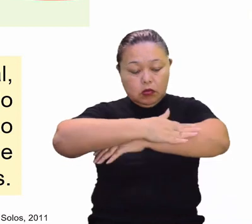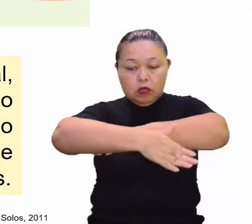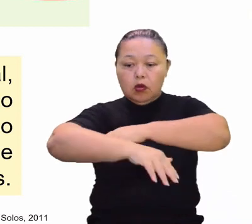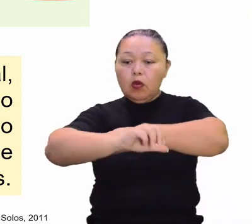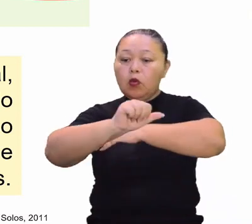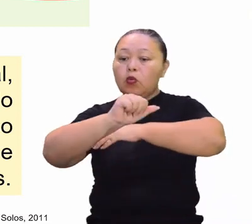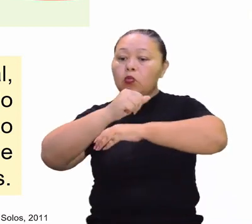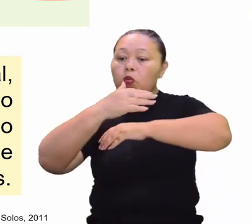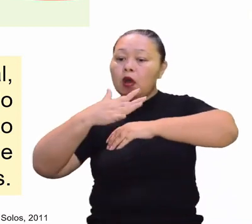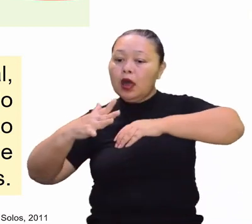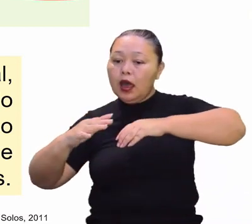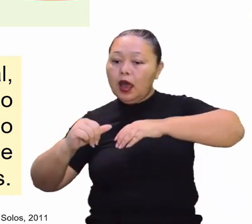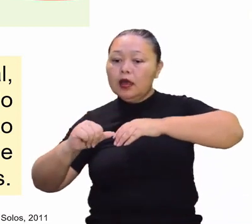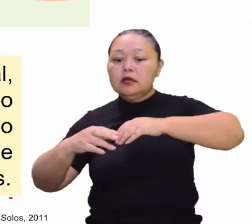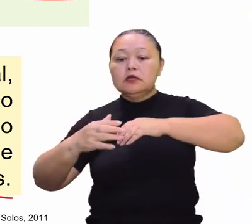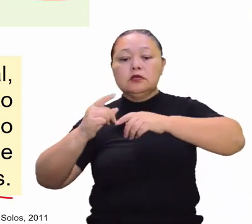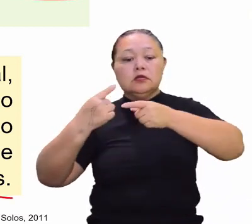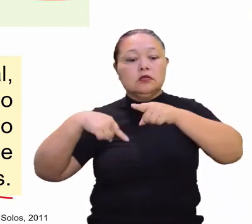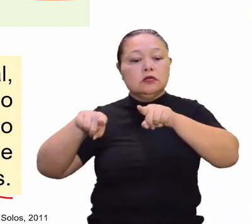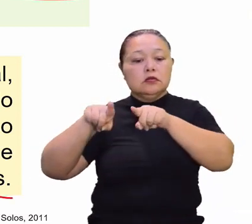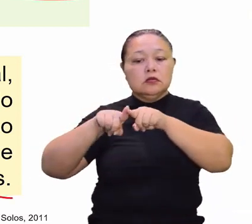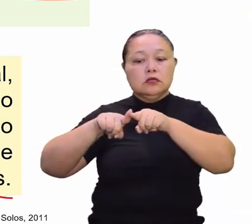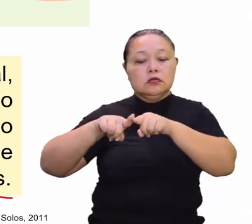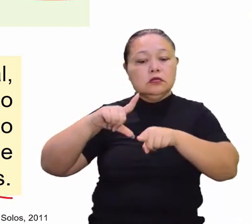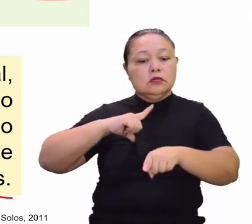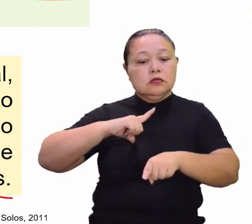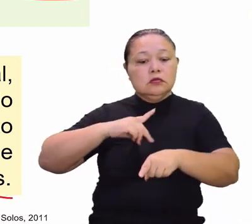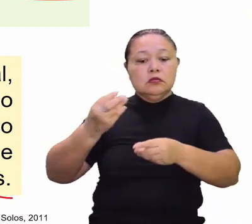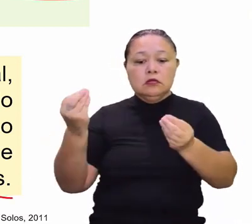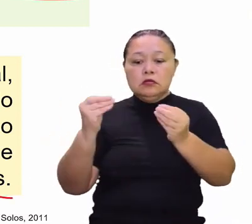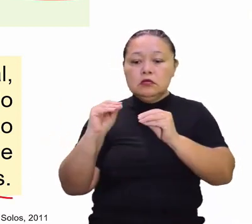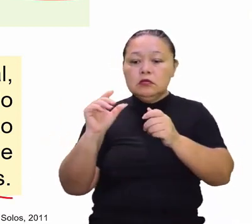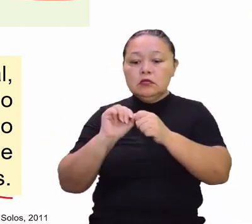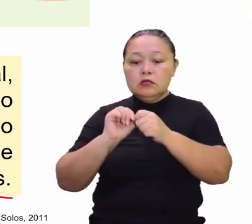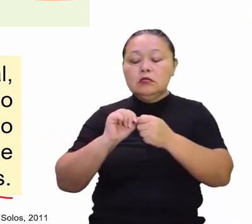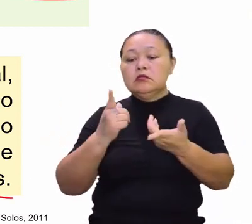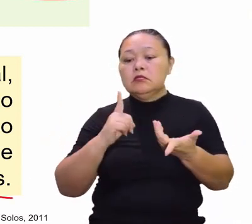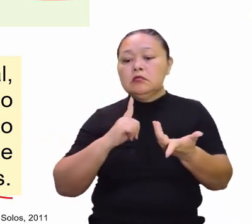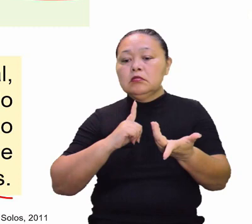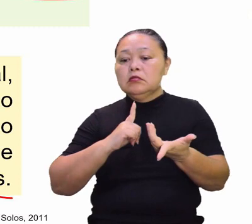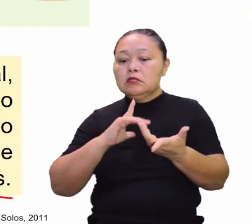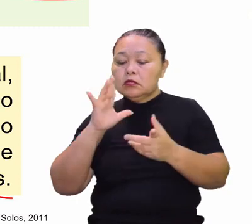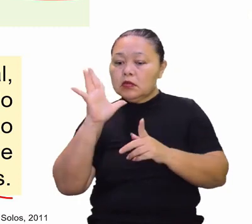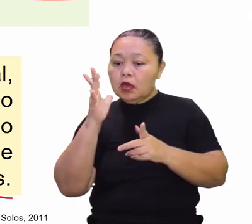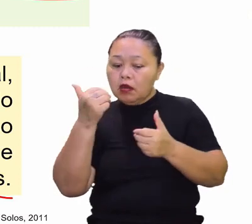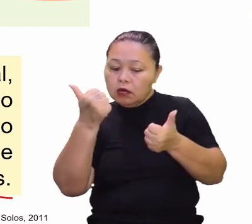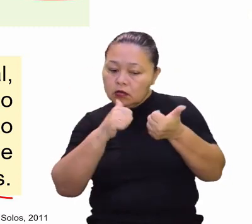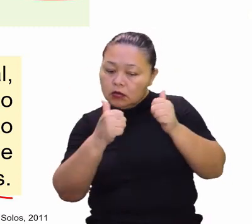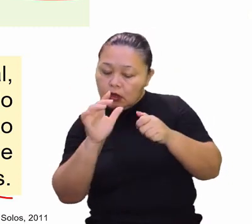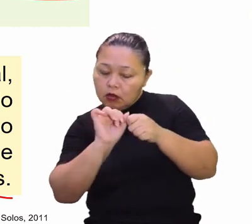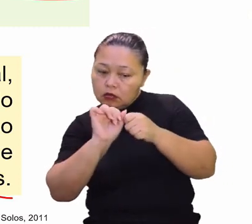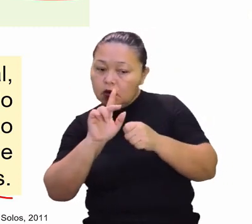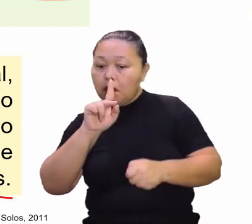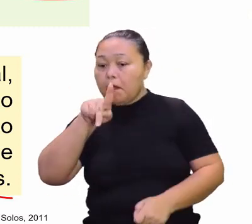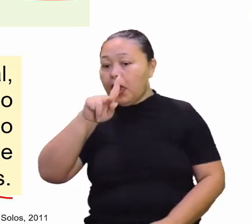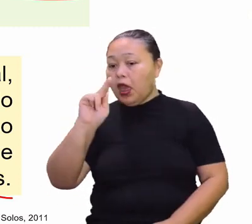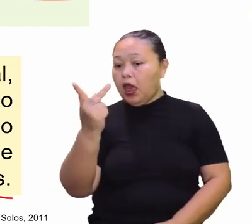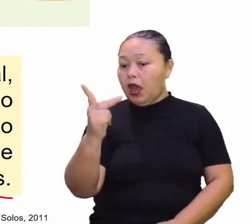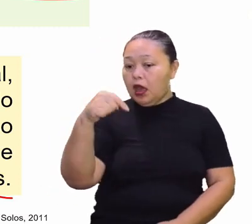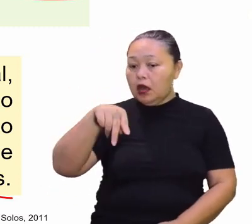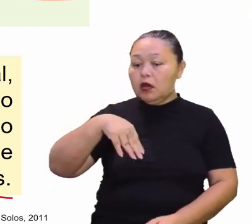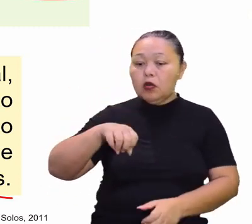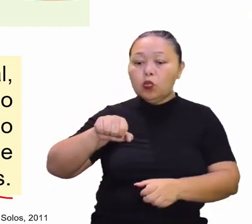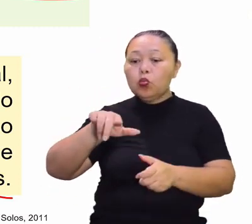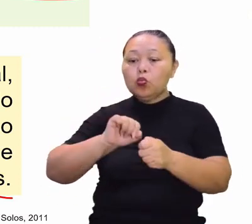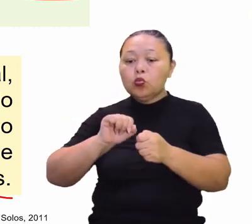também investimentos em fertilizantes. Calagem, né? Correção do pH. É, esse solo em Rondônia,